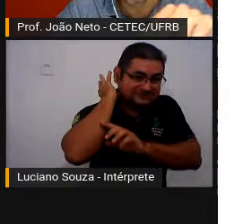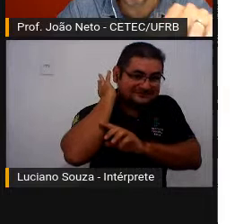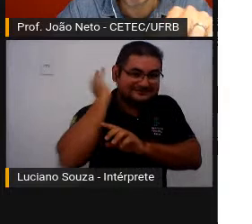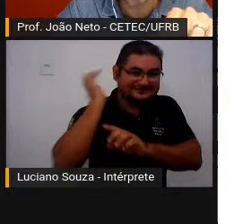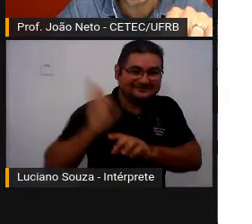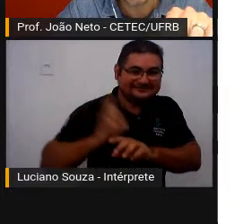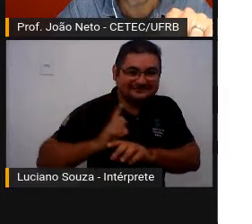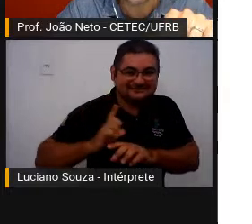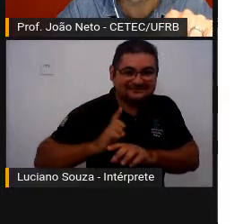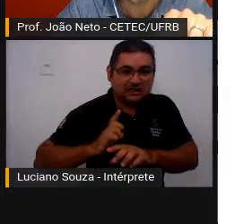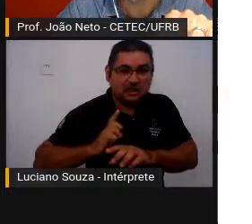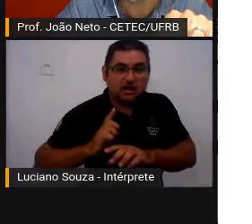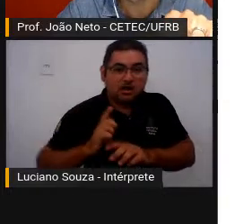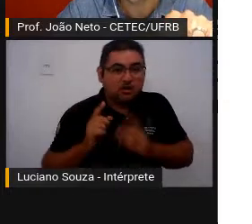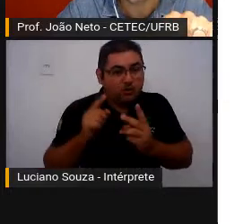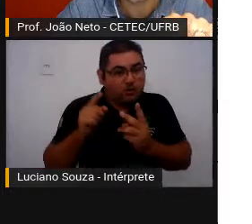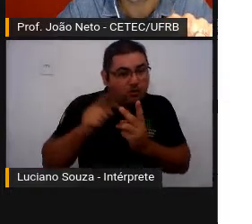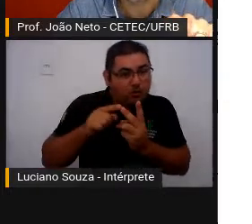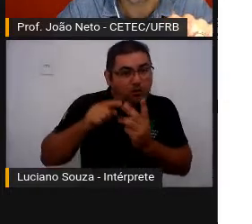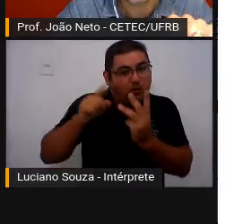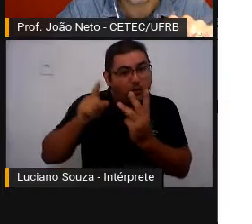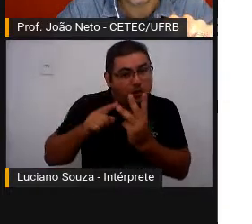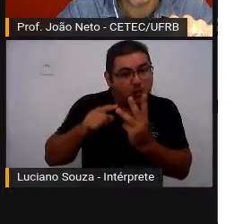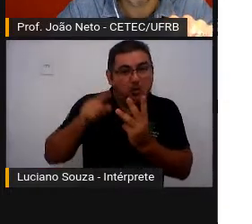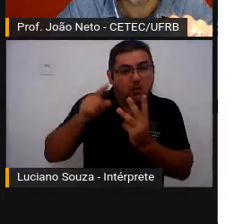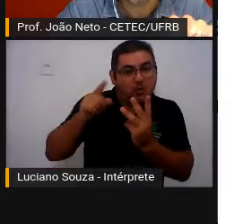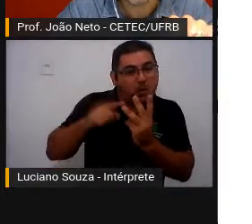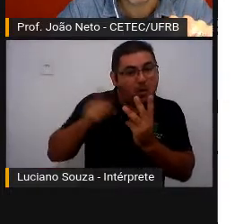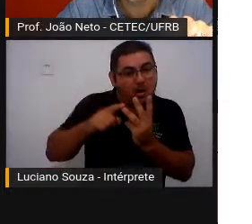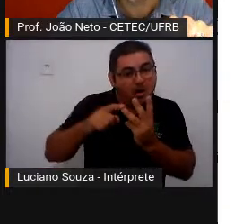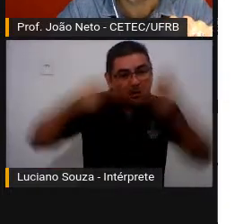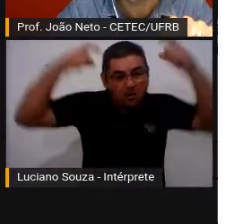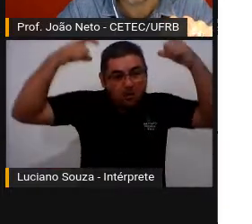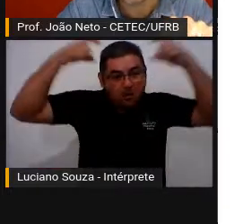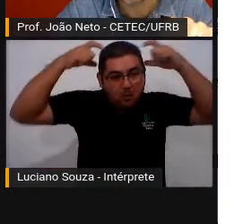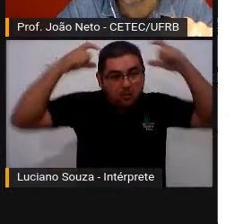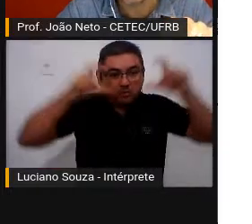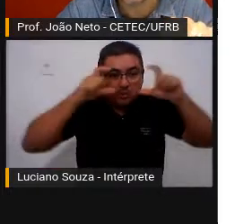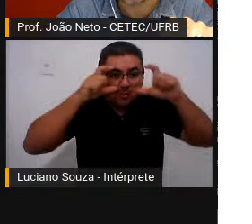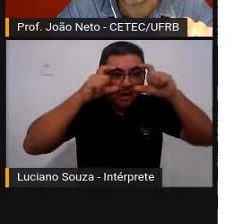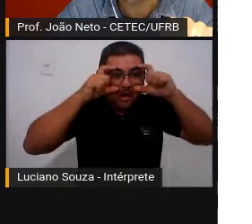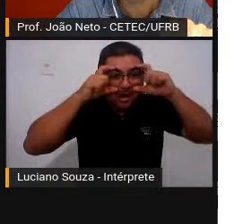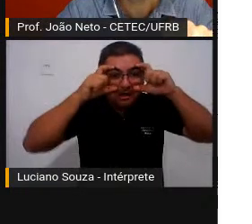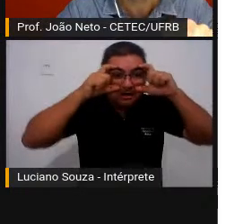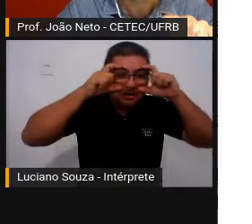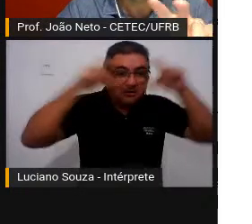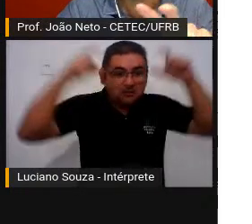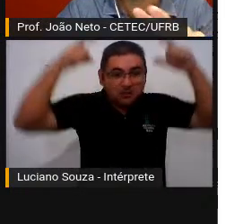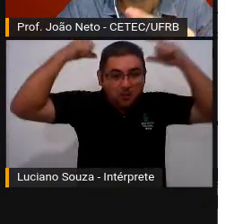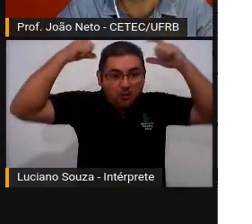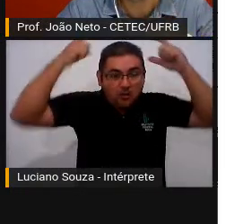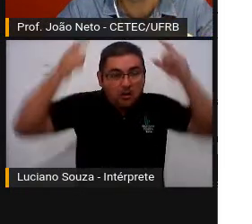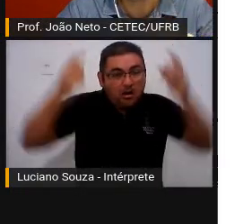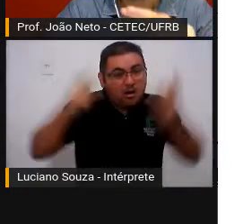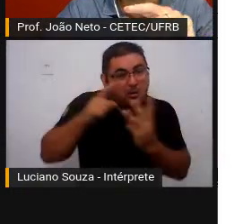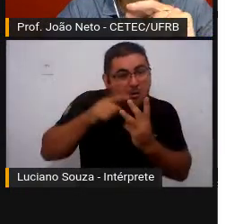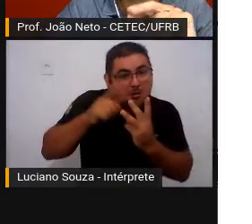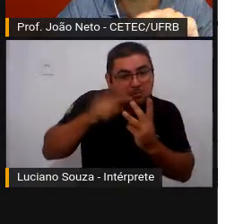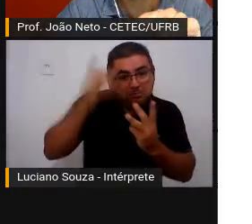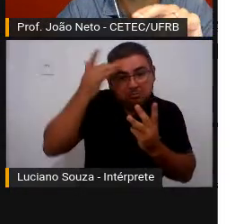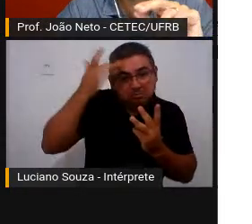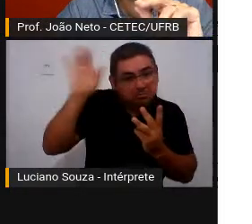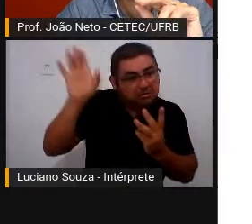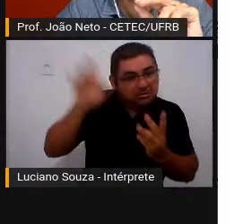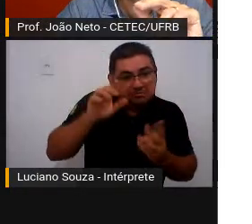panda e o outro animal que até hoje não consegui descobrir o que que é Talvez um tamanduá mas os outros